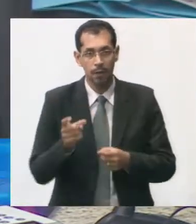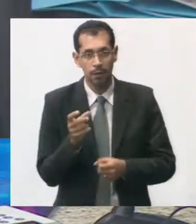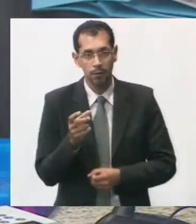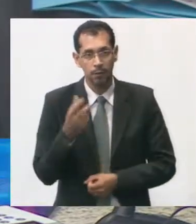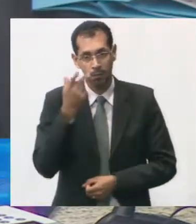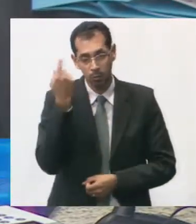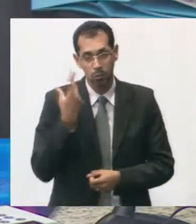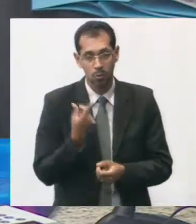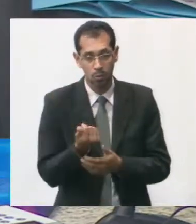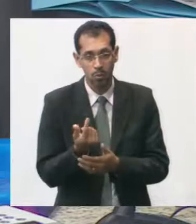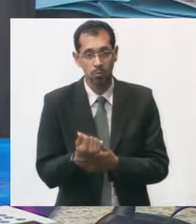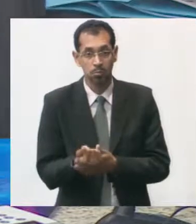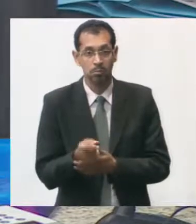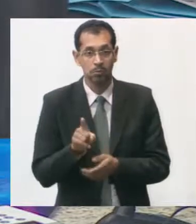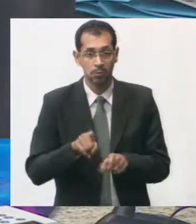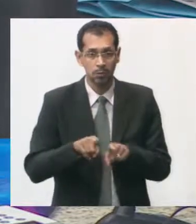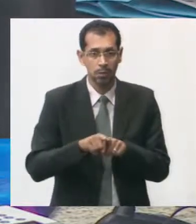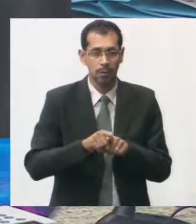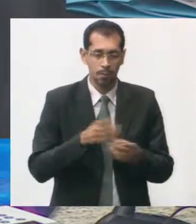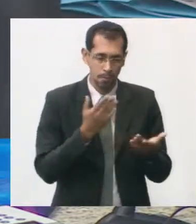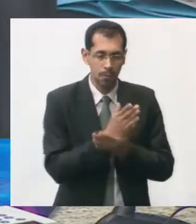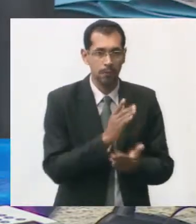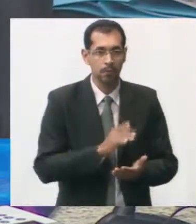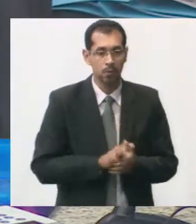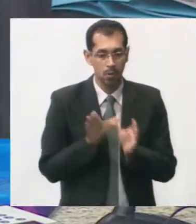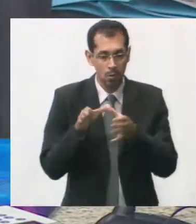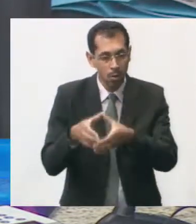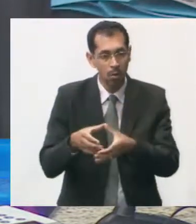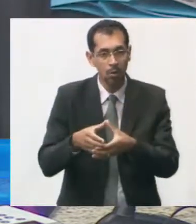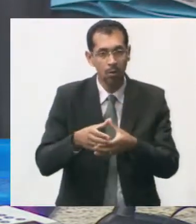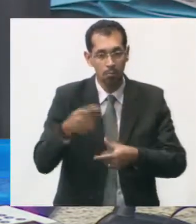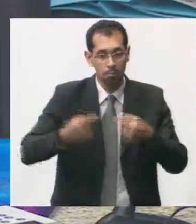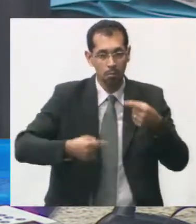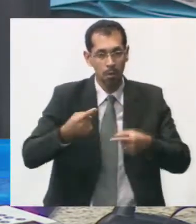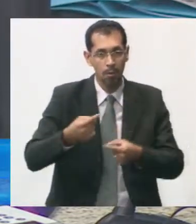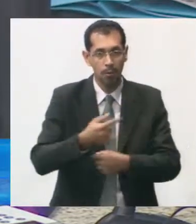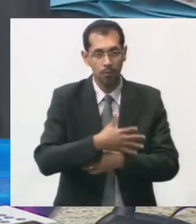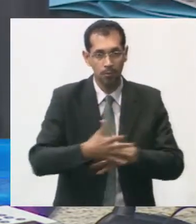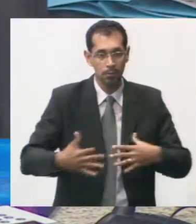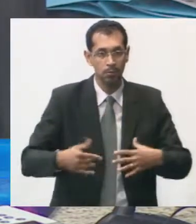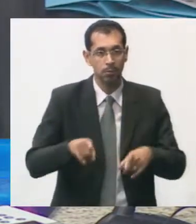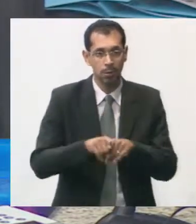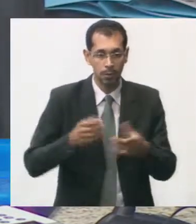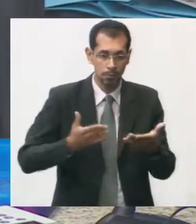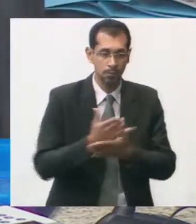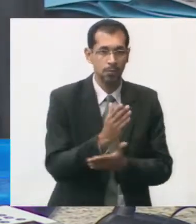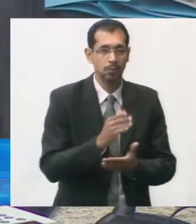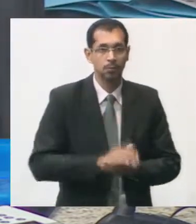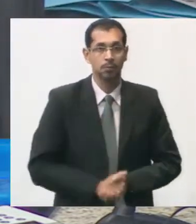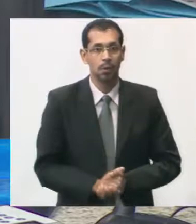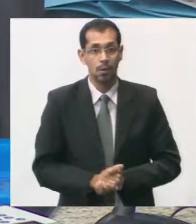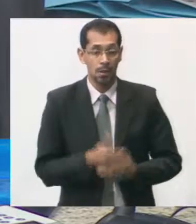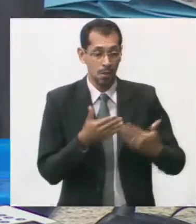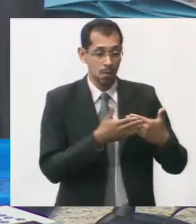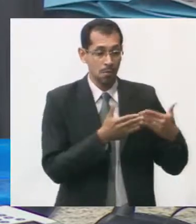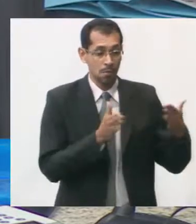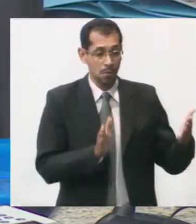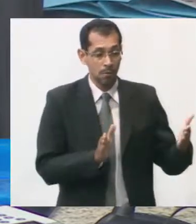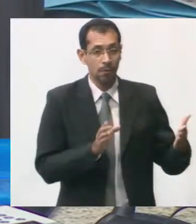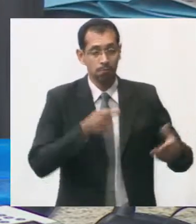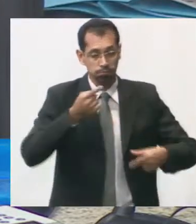aprovação, Comissão de Políticas Urbanas pela aprovação. A matéria está em